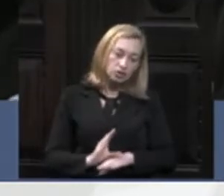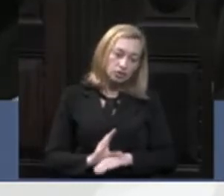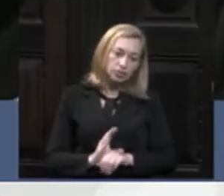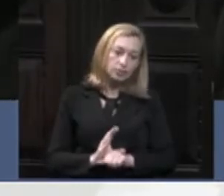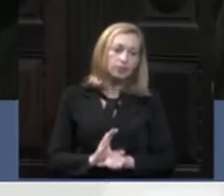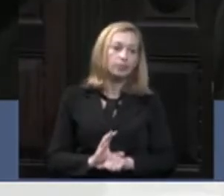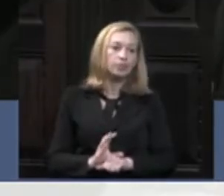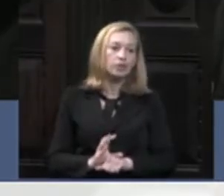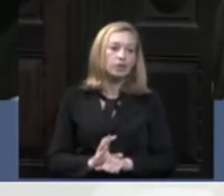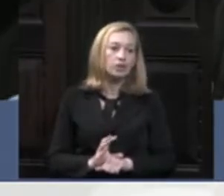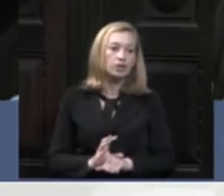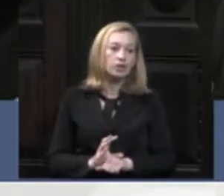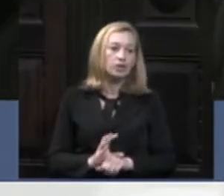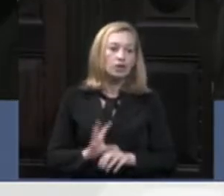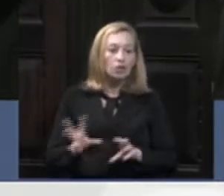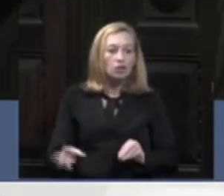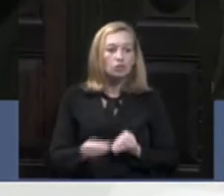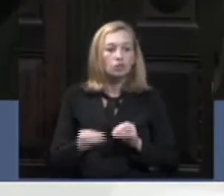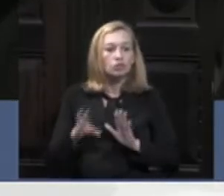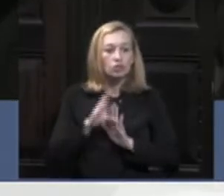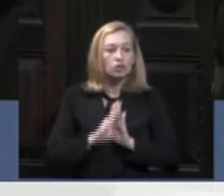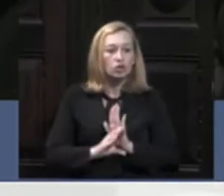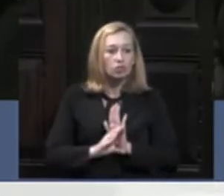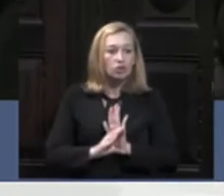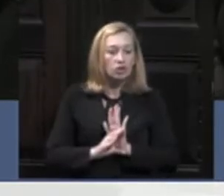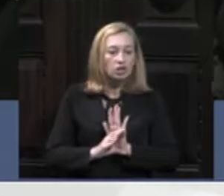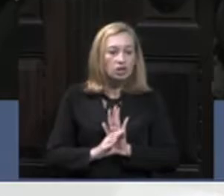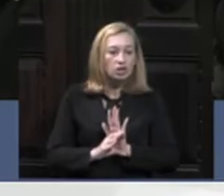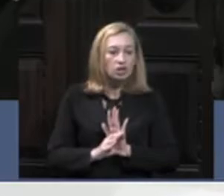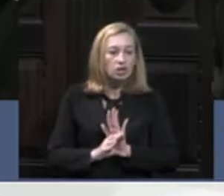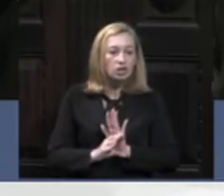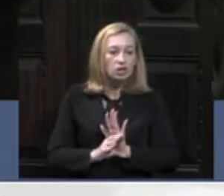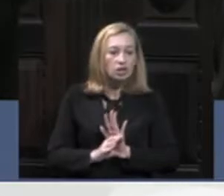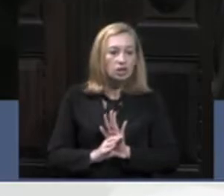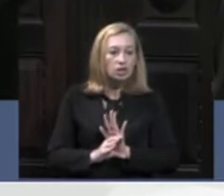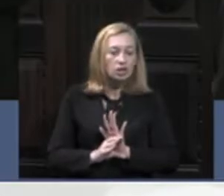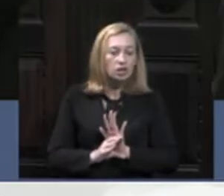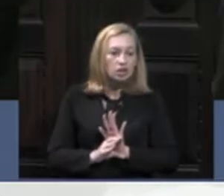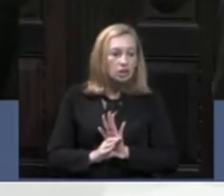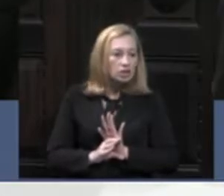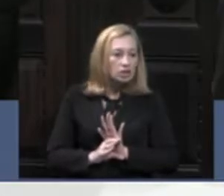constitucionalidade, com emenda a ementa